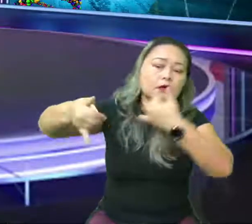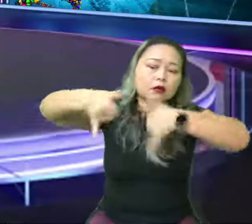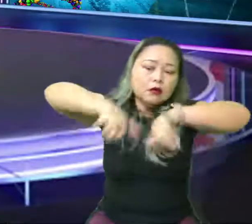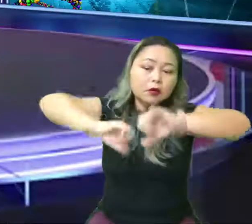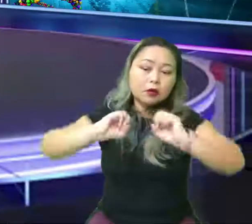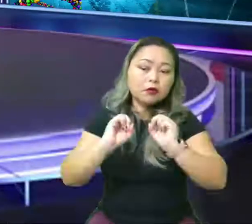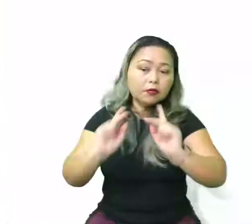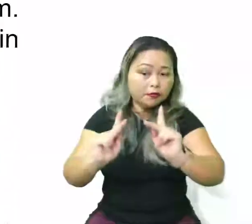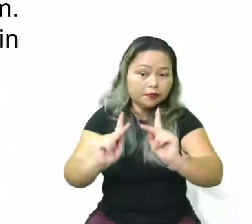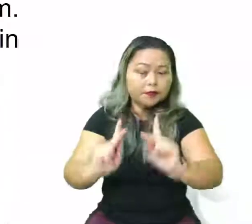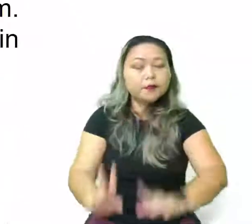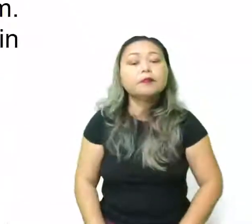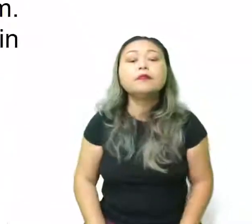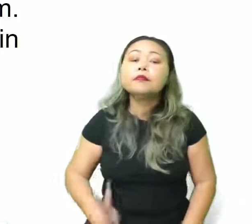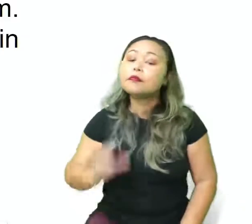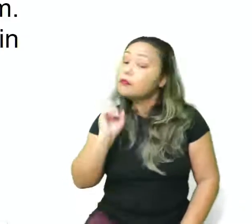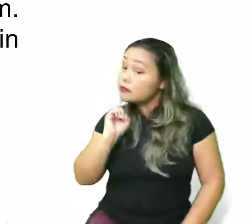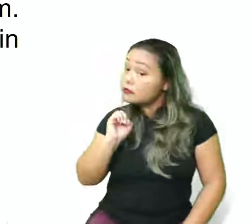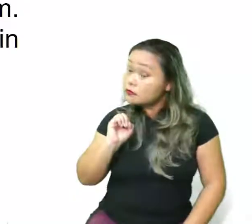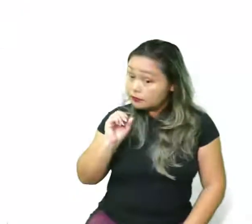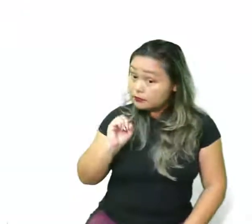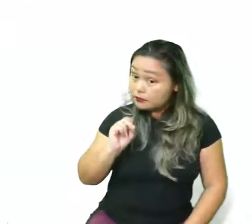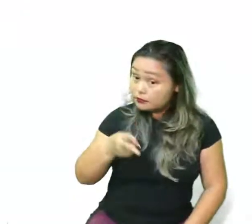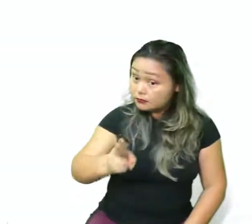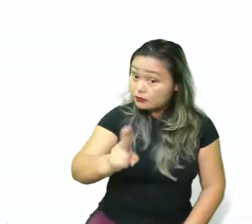Ok? Continuando.